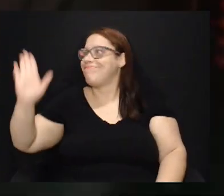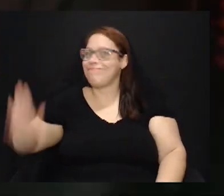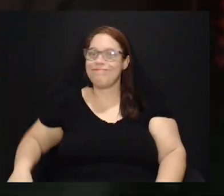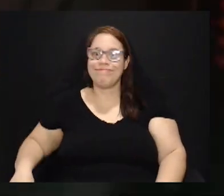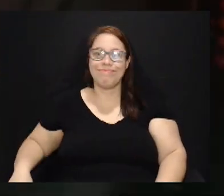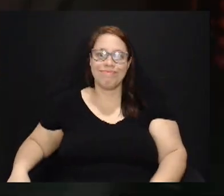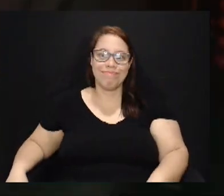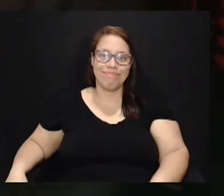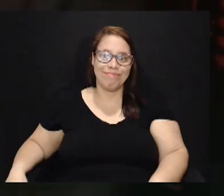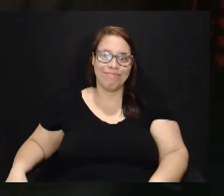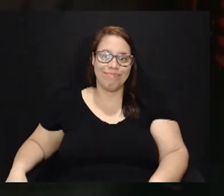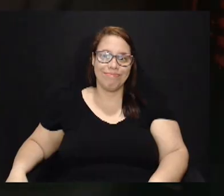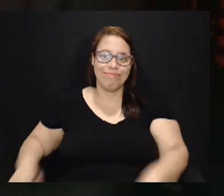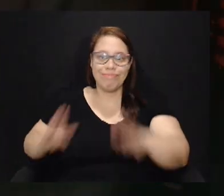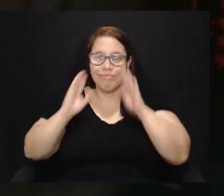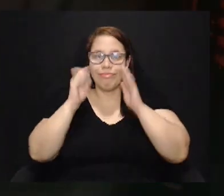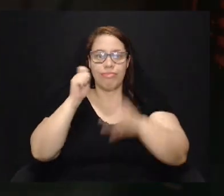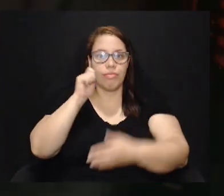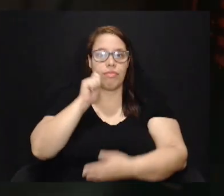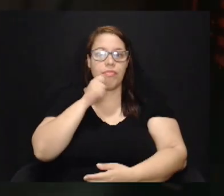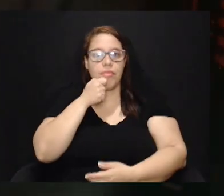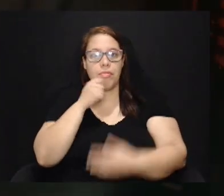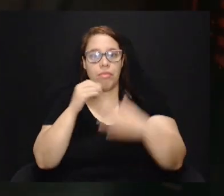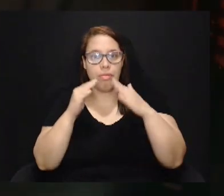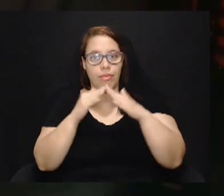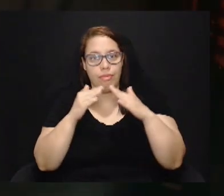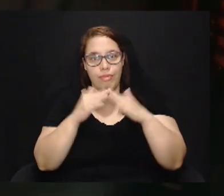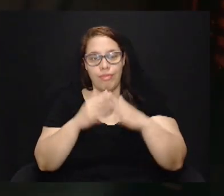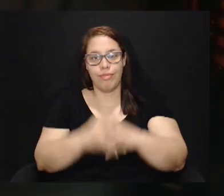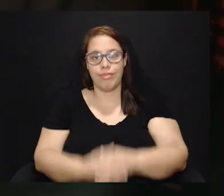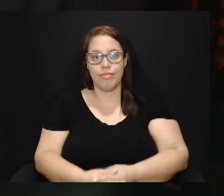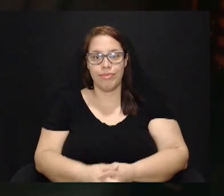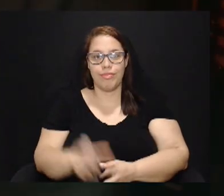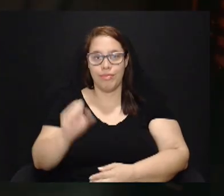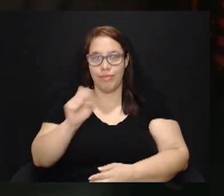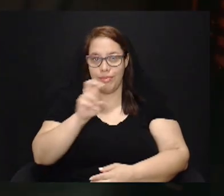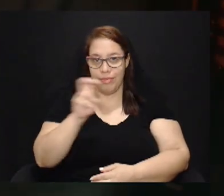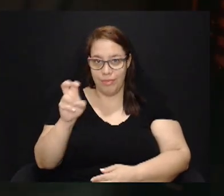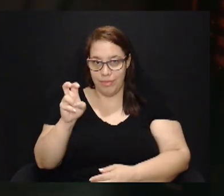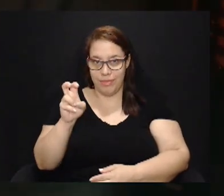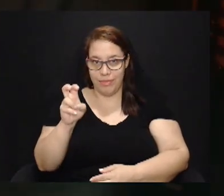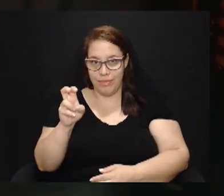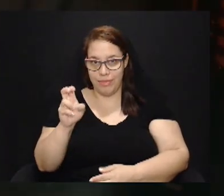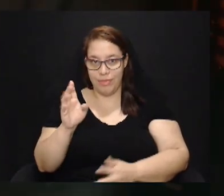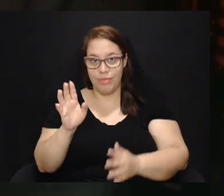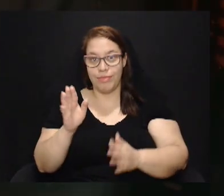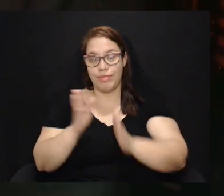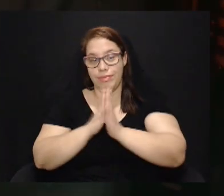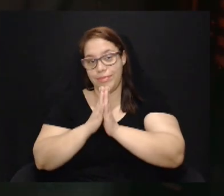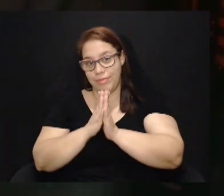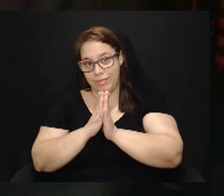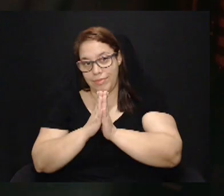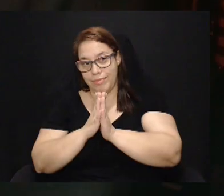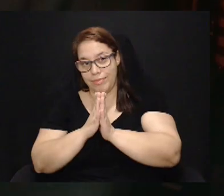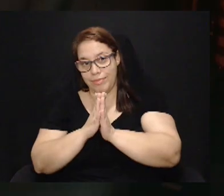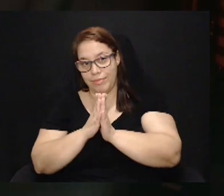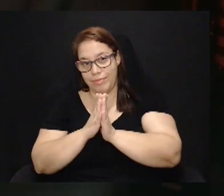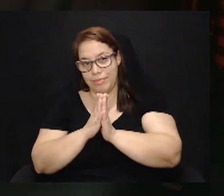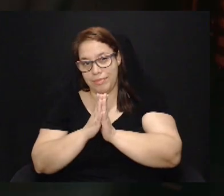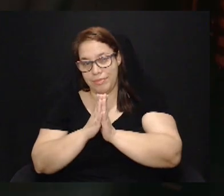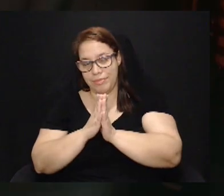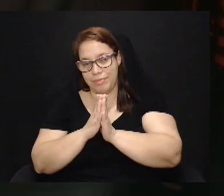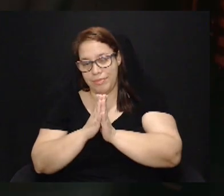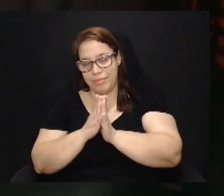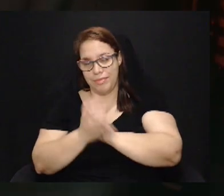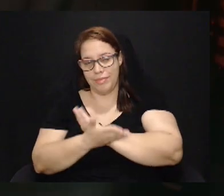vai direto na padaria do supermercado. Então vamos lá. 8h55, mais uma pra gente, por favor, gente. Vamos lá, produção.